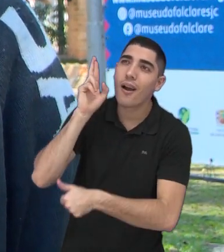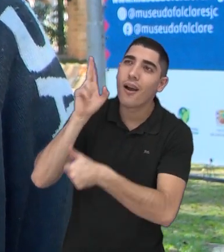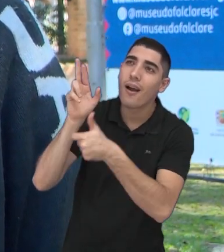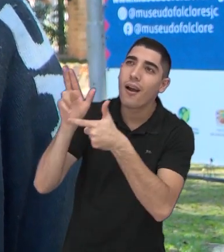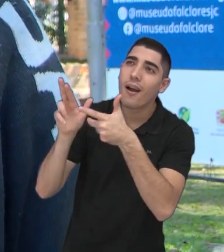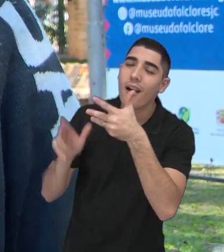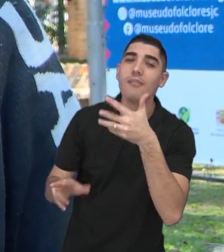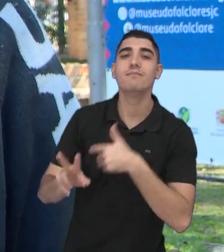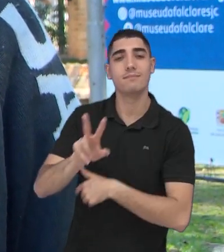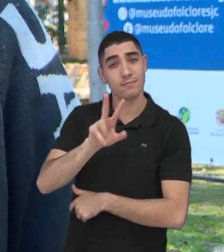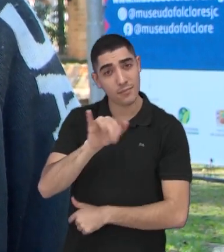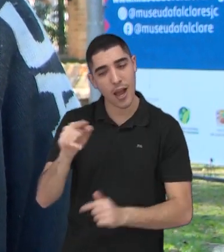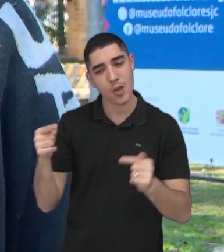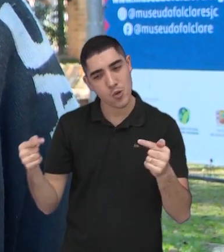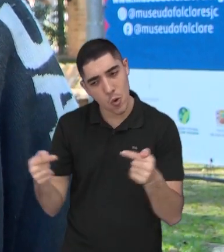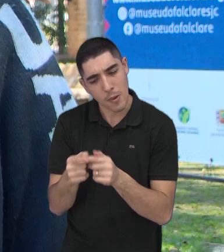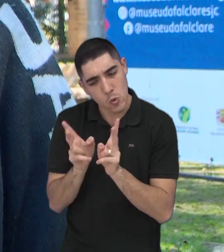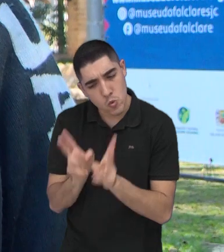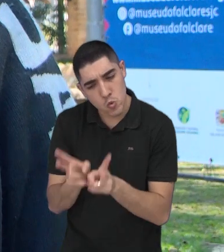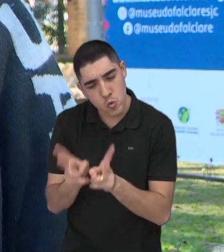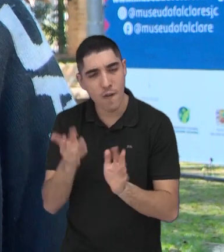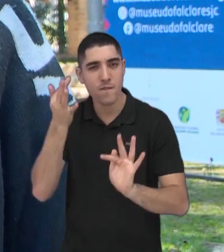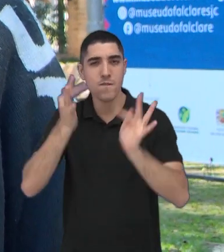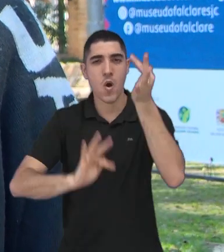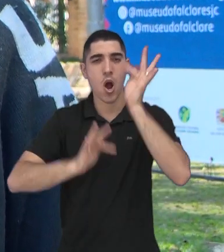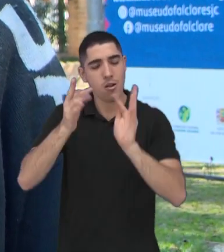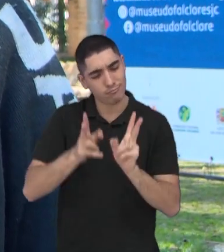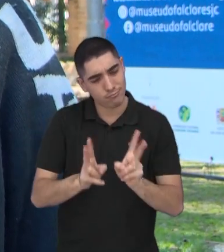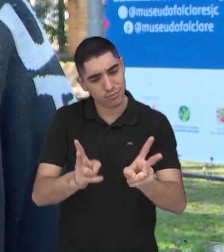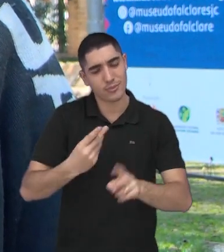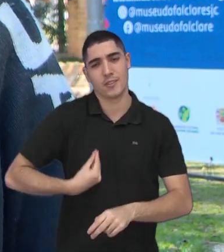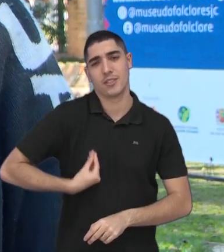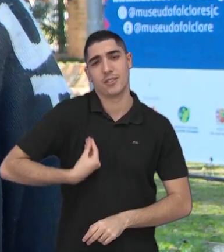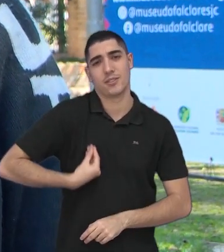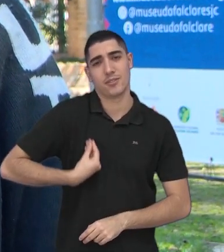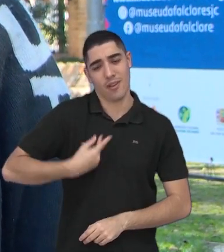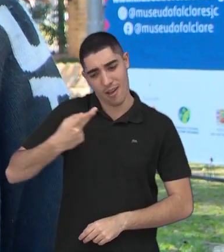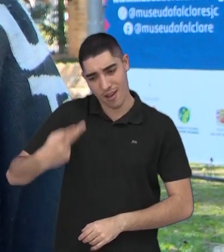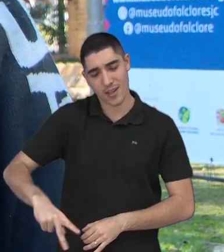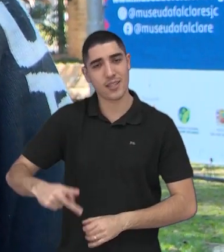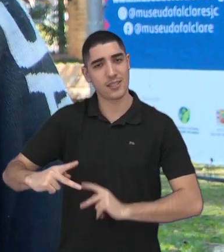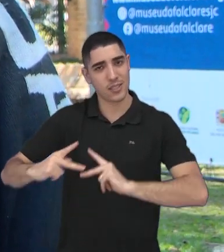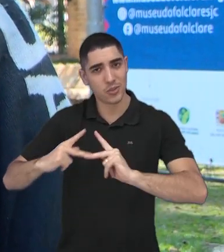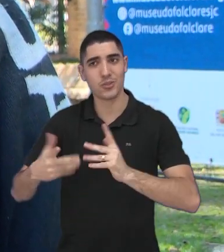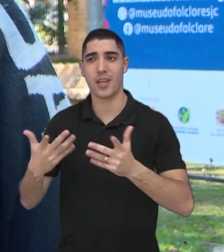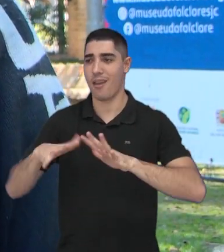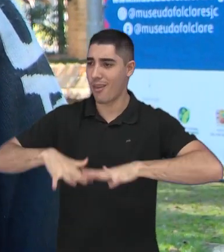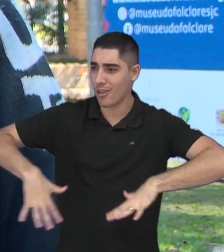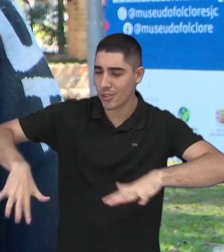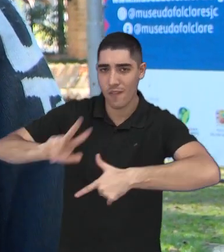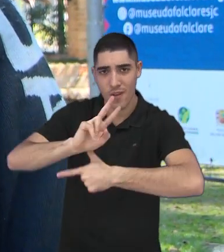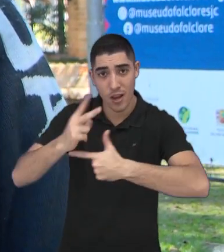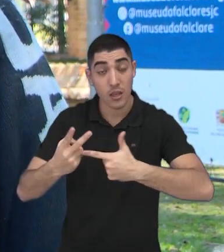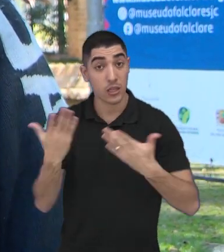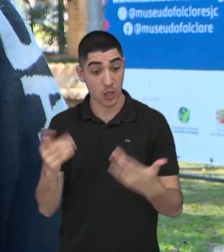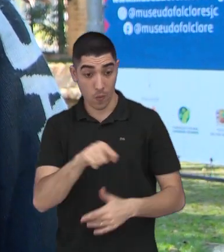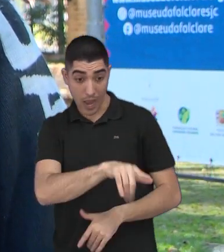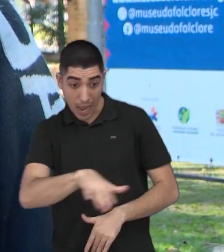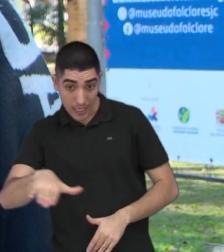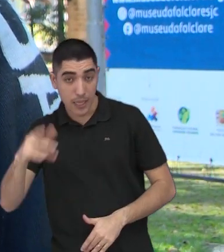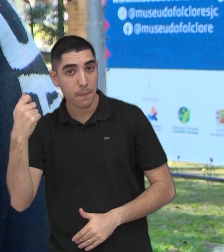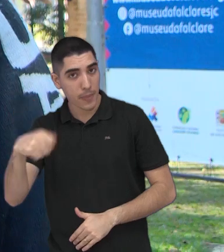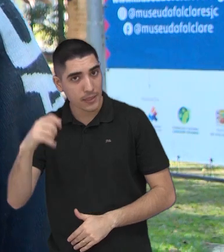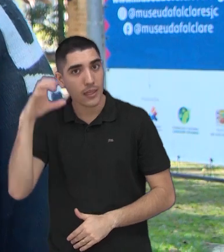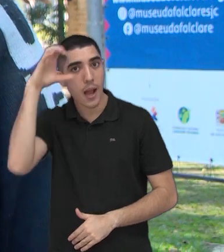isso também vai perpetuar o folclore da nossa cidade, o folclore da nossa região. Então, para as crianças é importante elas